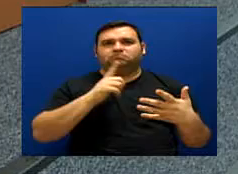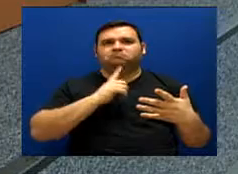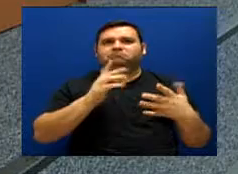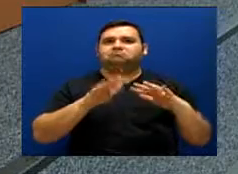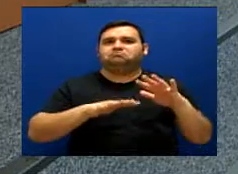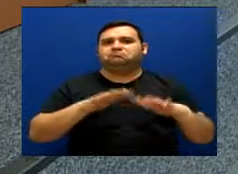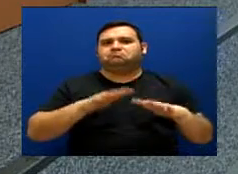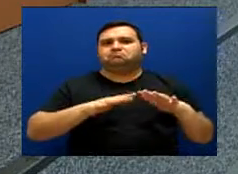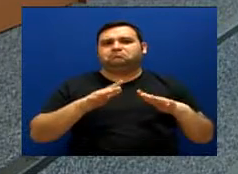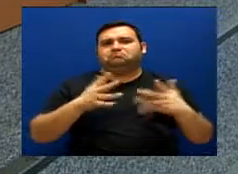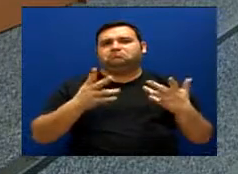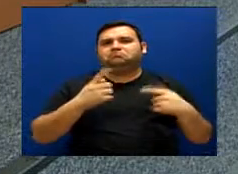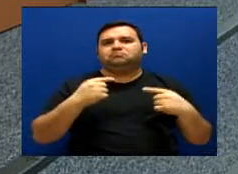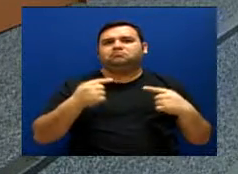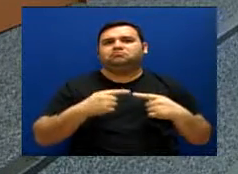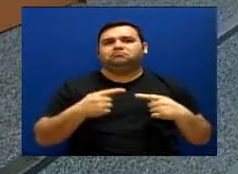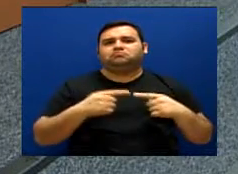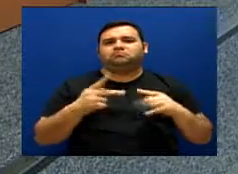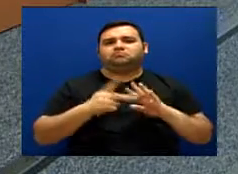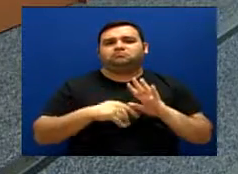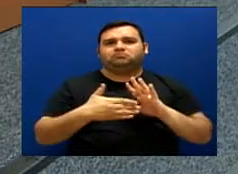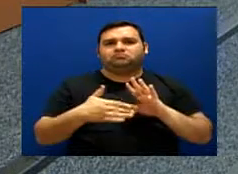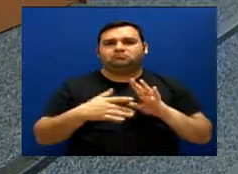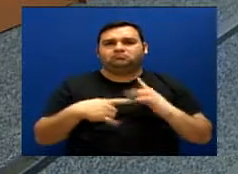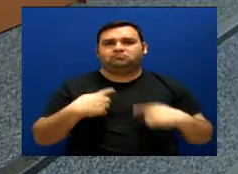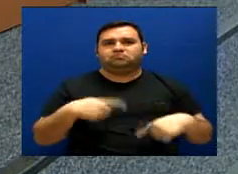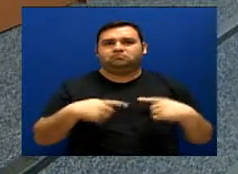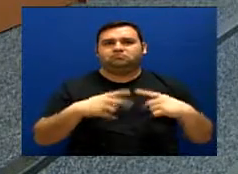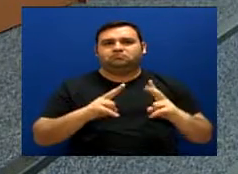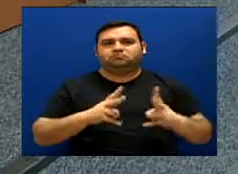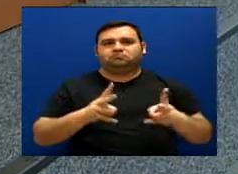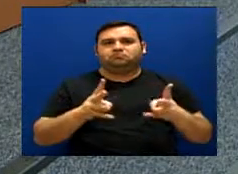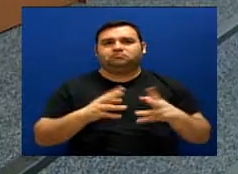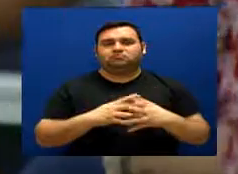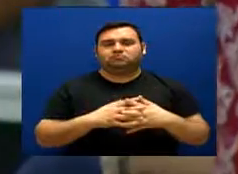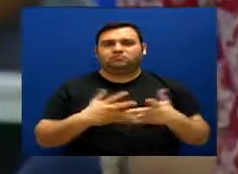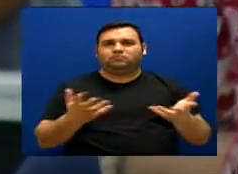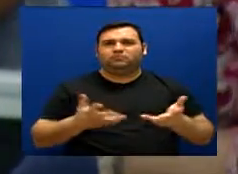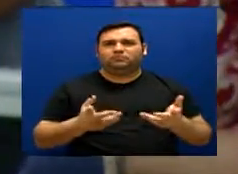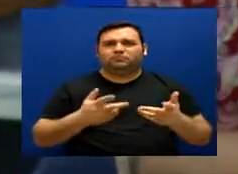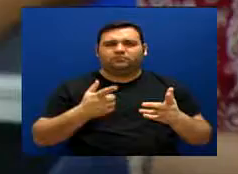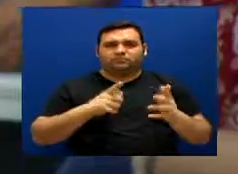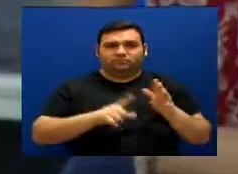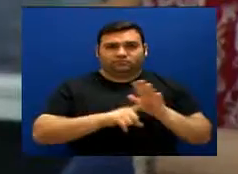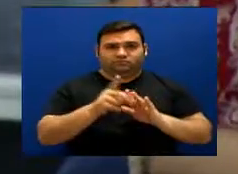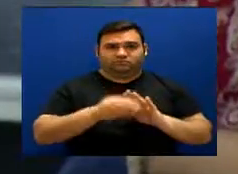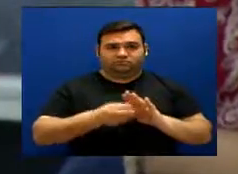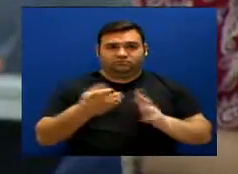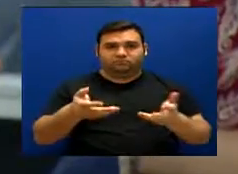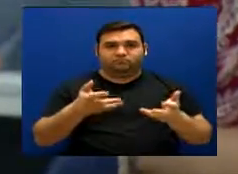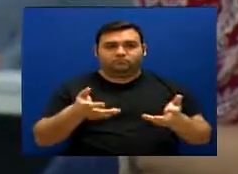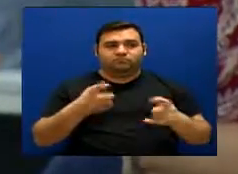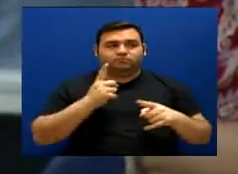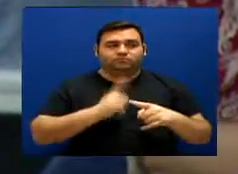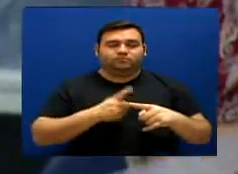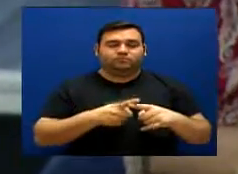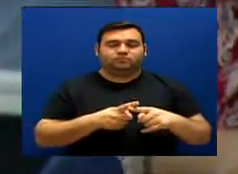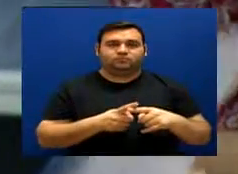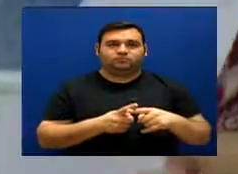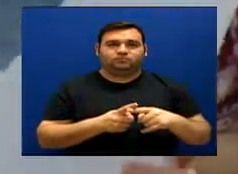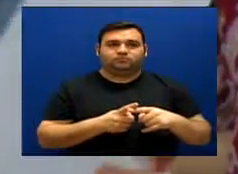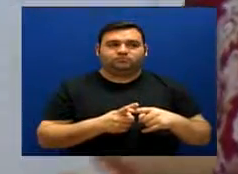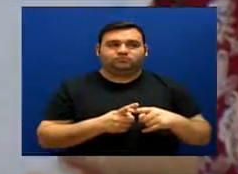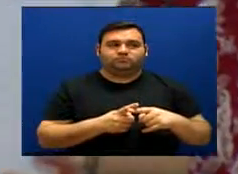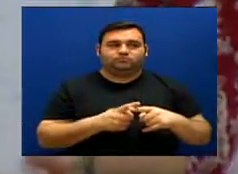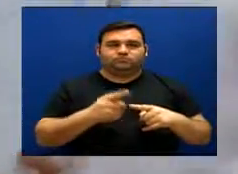observação referente ao projeto que está em discussão. Gostaria de fazer uma emenda para que haja